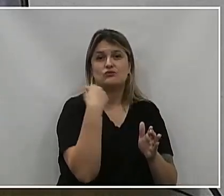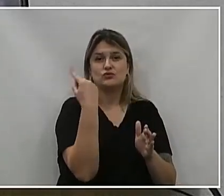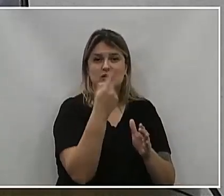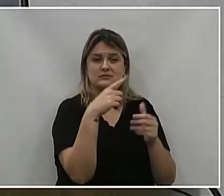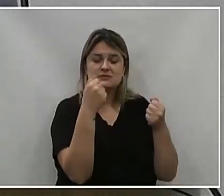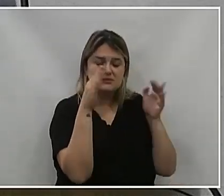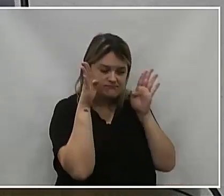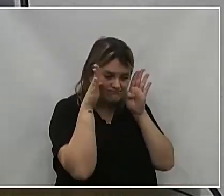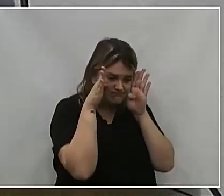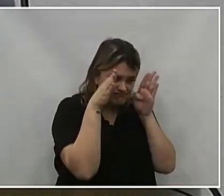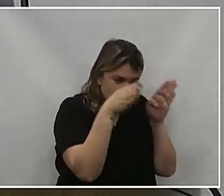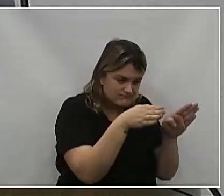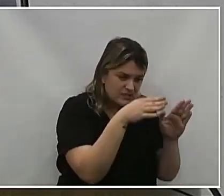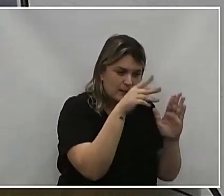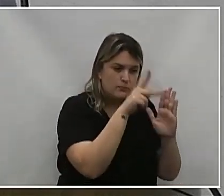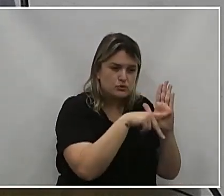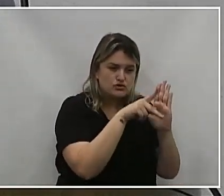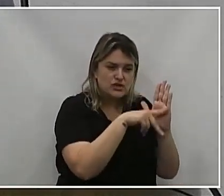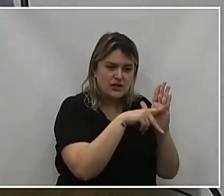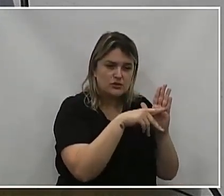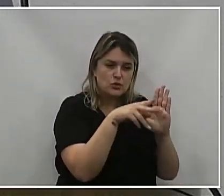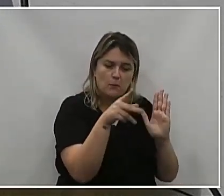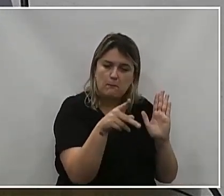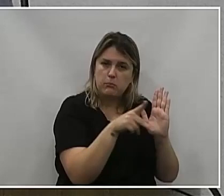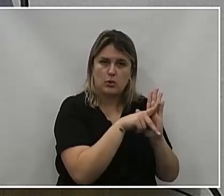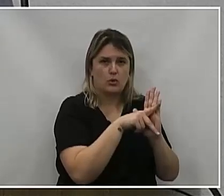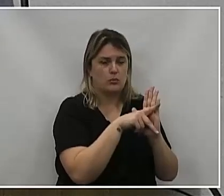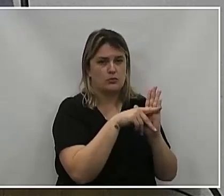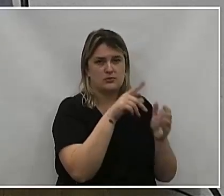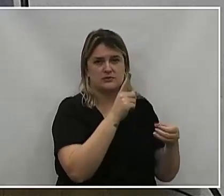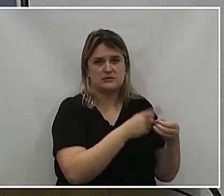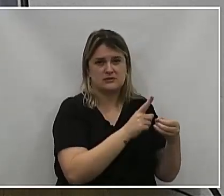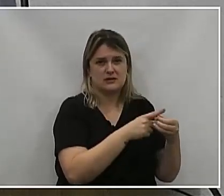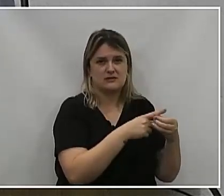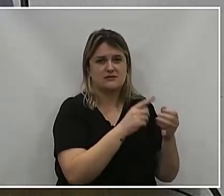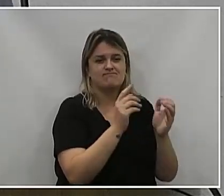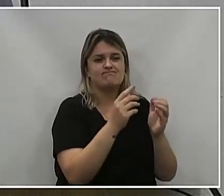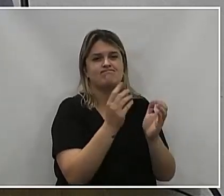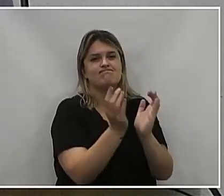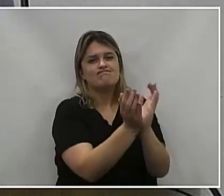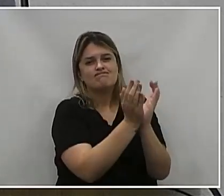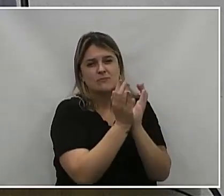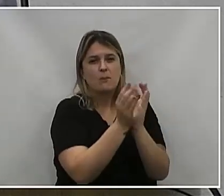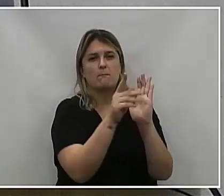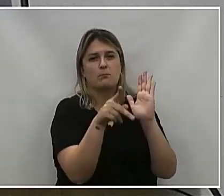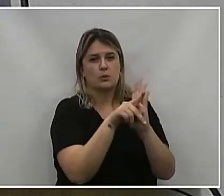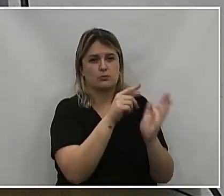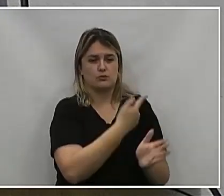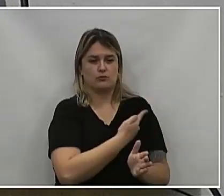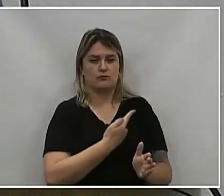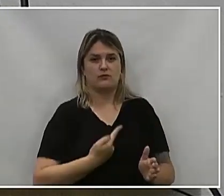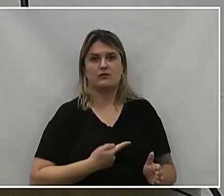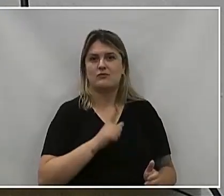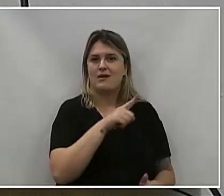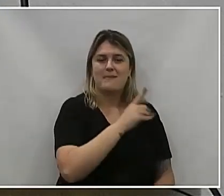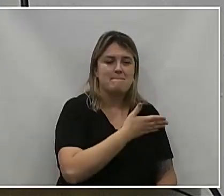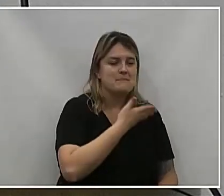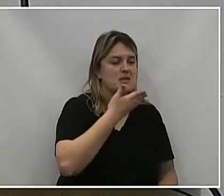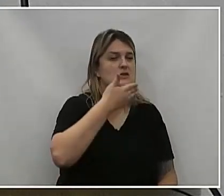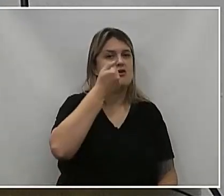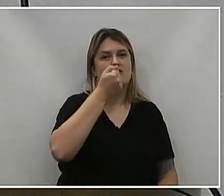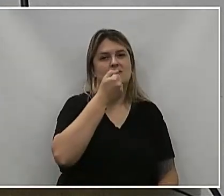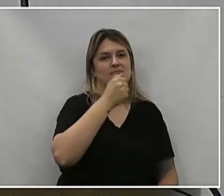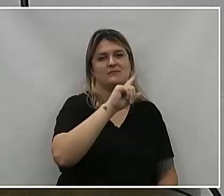plano diretor por conta própria, com financiamento do governo, é muito mais vantajoso do que a gente colocar